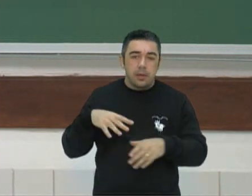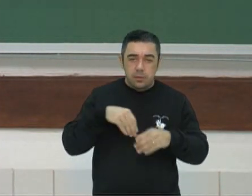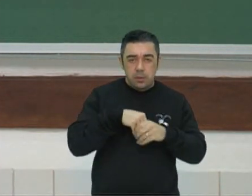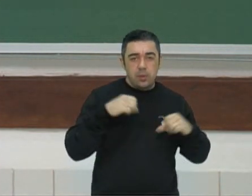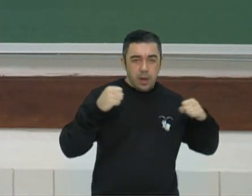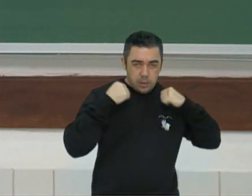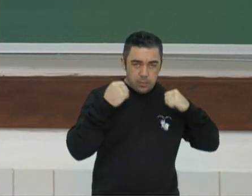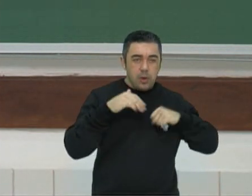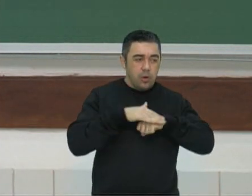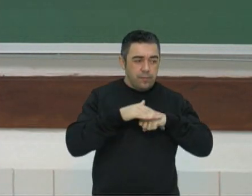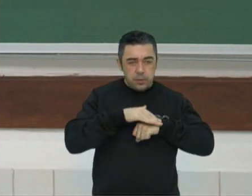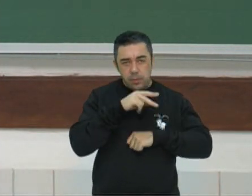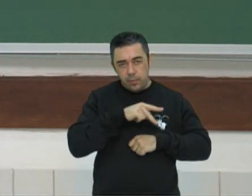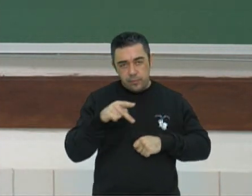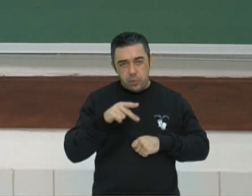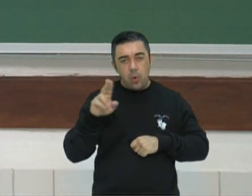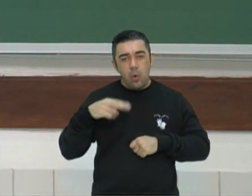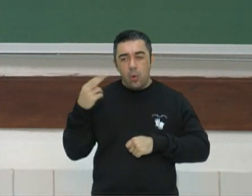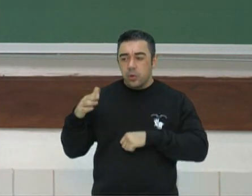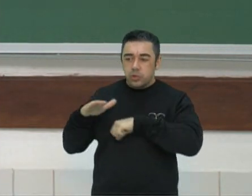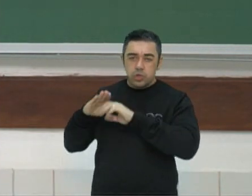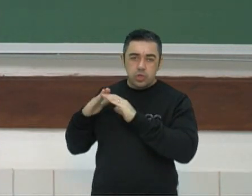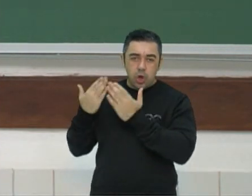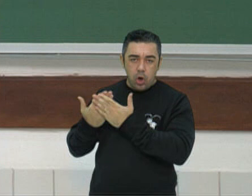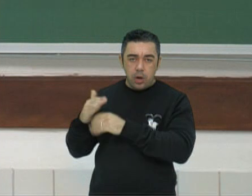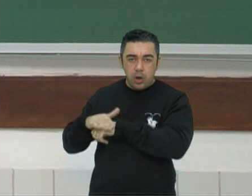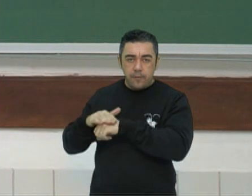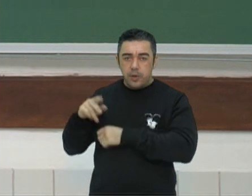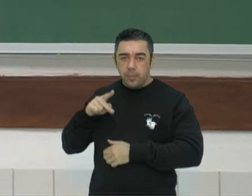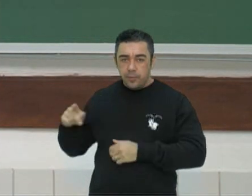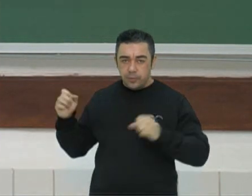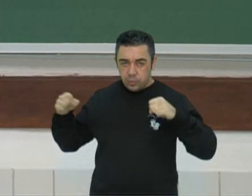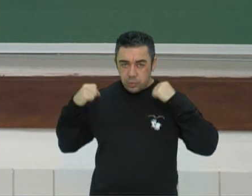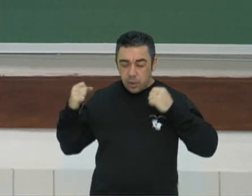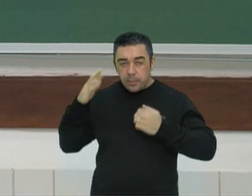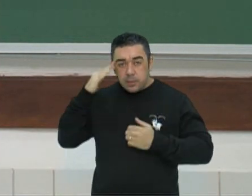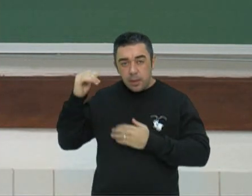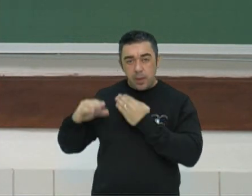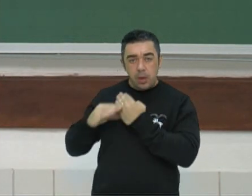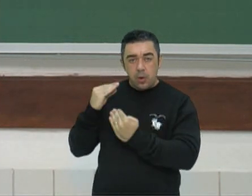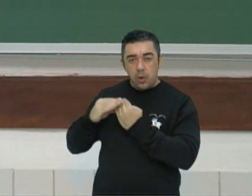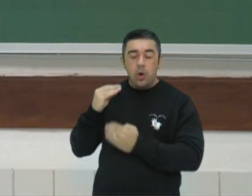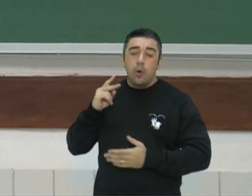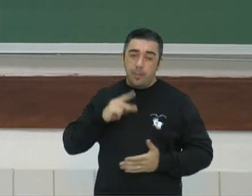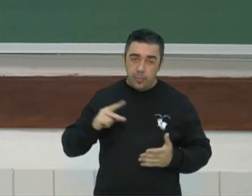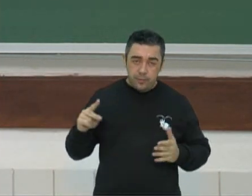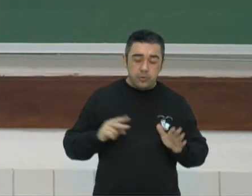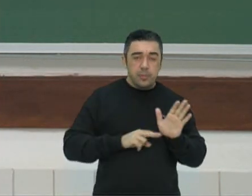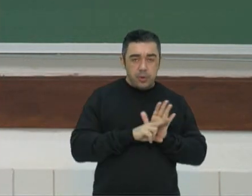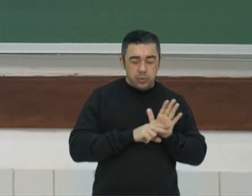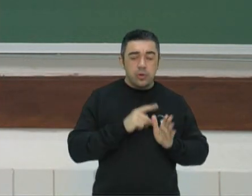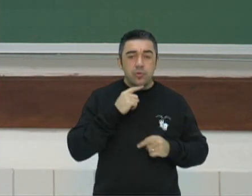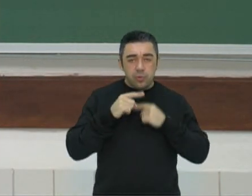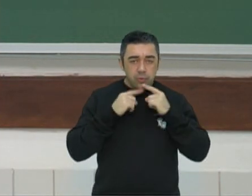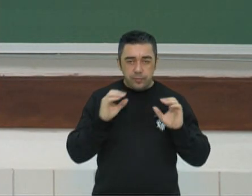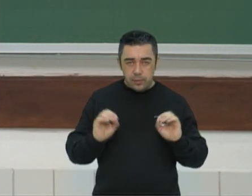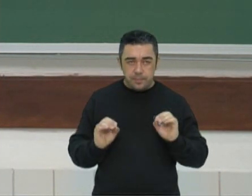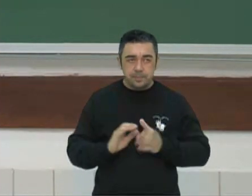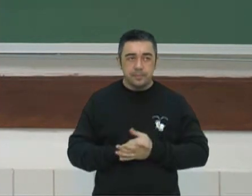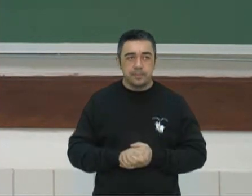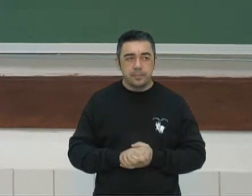lá com o teu professor, ou mesmo na escola, com o professor de educação física, para receber mais orientações, professor de biologia e tal, né, para tirar dúvidas sobre isso